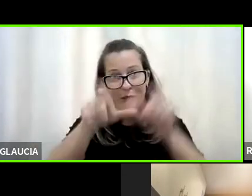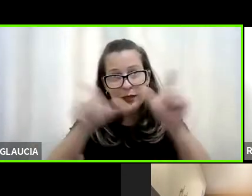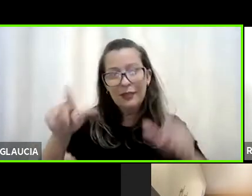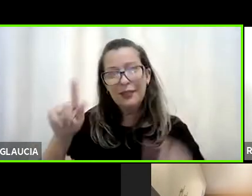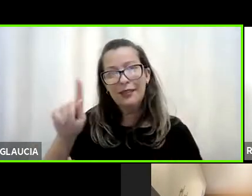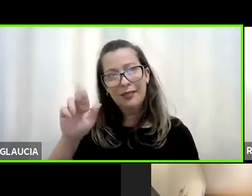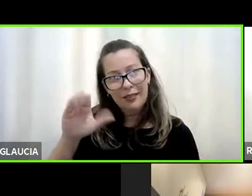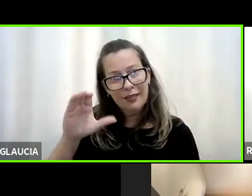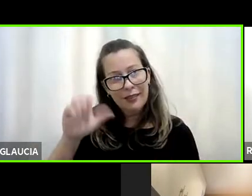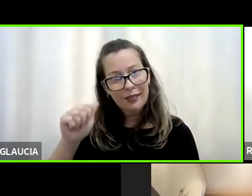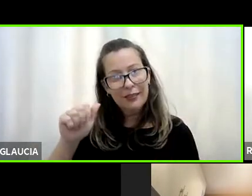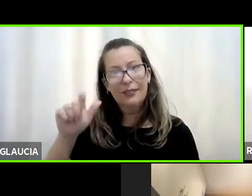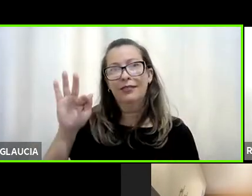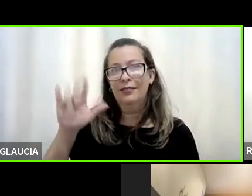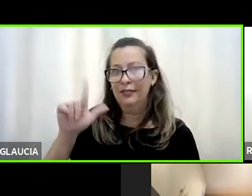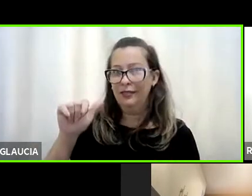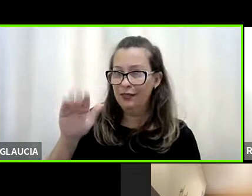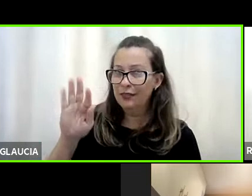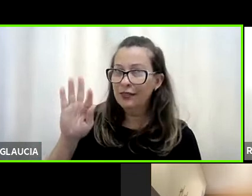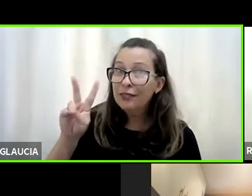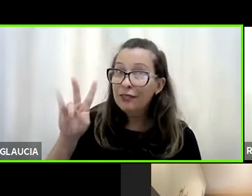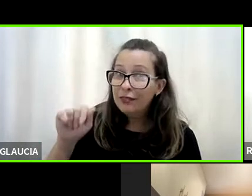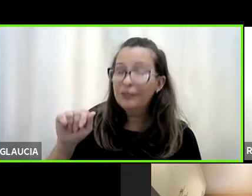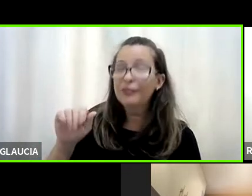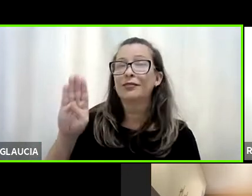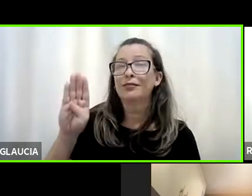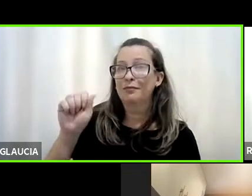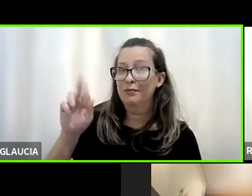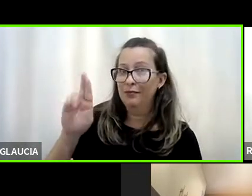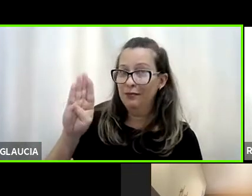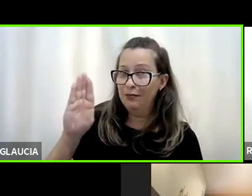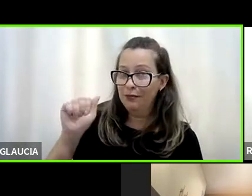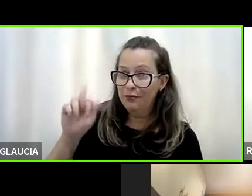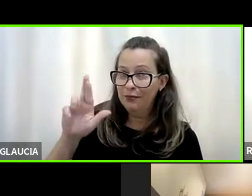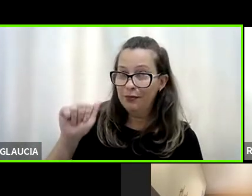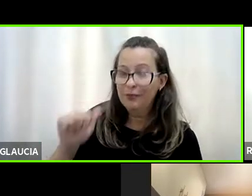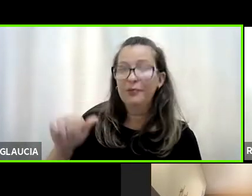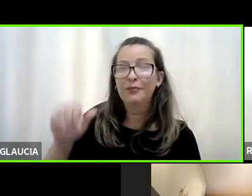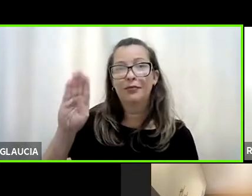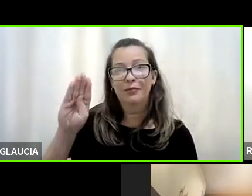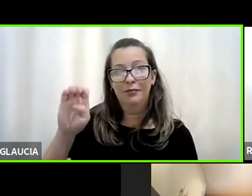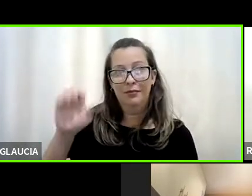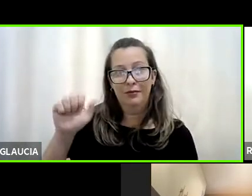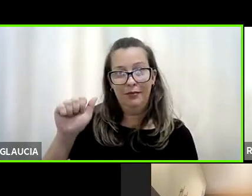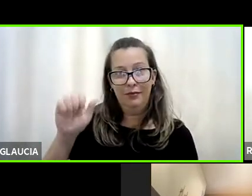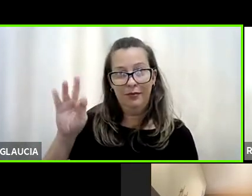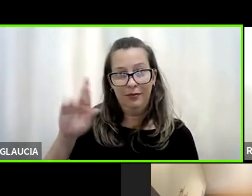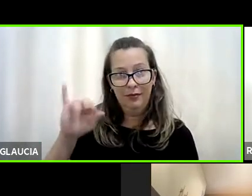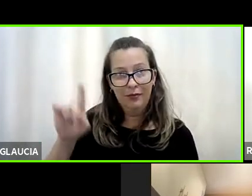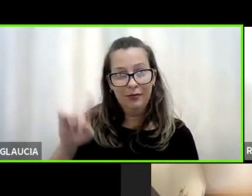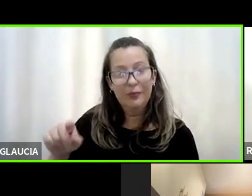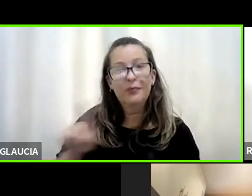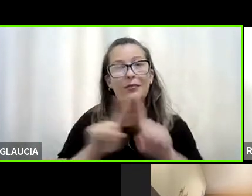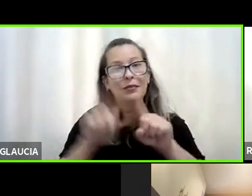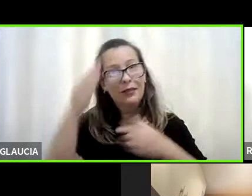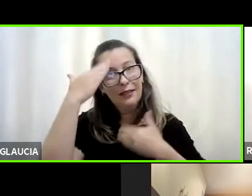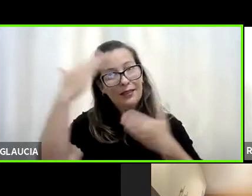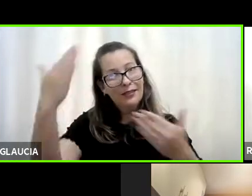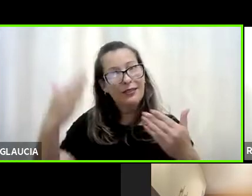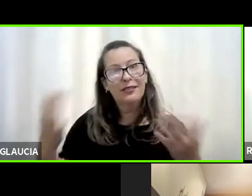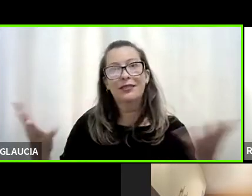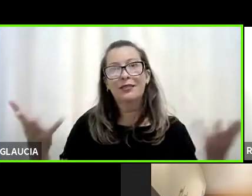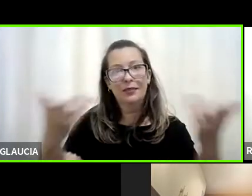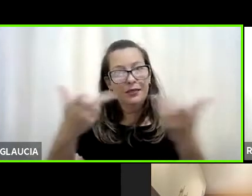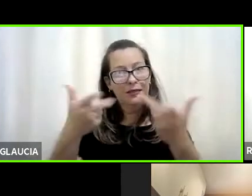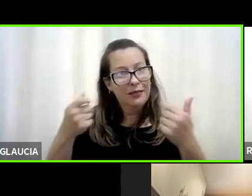Rondônia, Flávia, Bárbara, Beatriz Aires, que estão com a gente aqui no chat registrando presença. E queria também agradecer o excelente trabalho da nossa